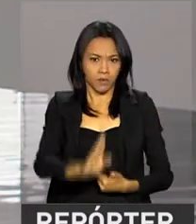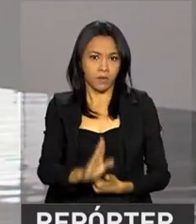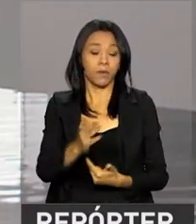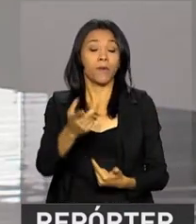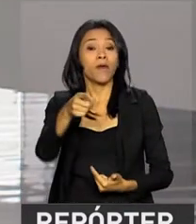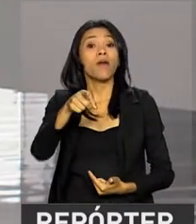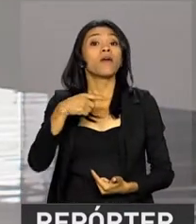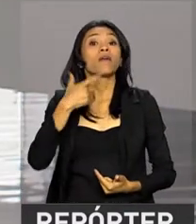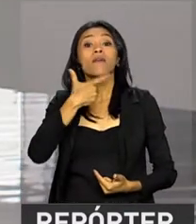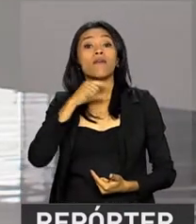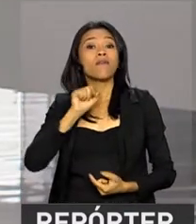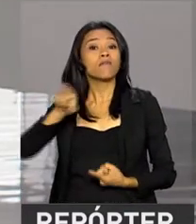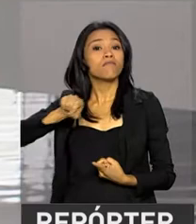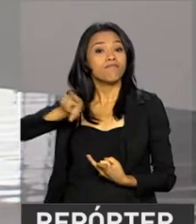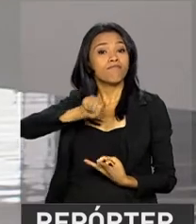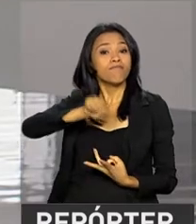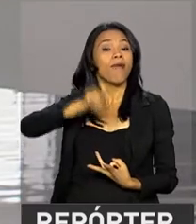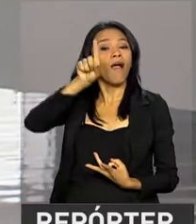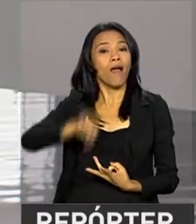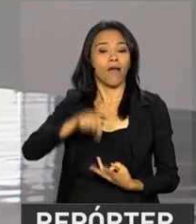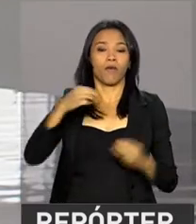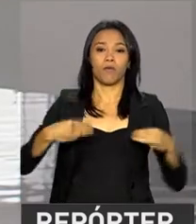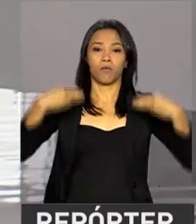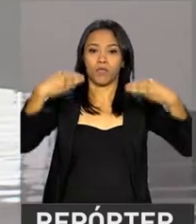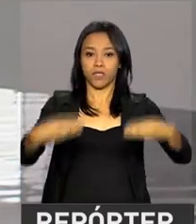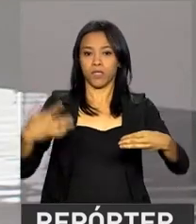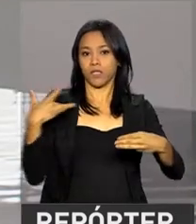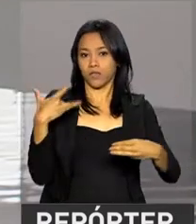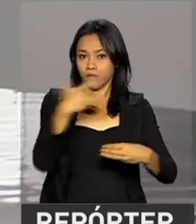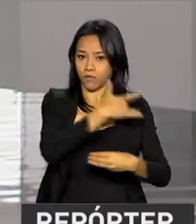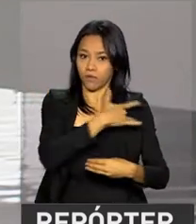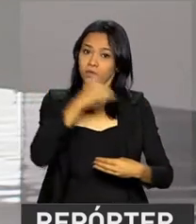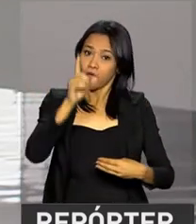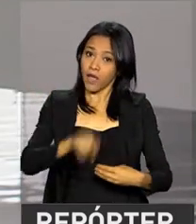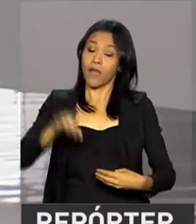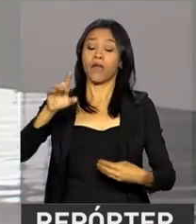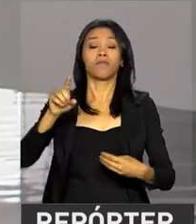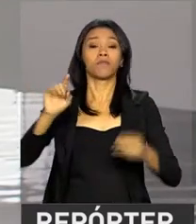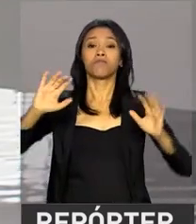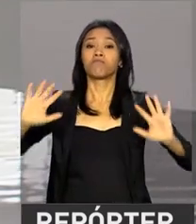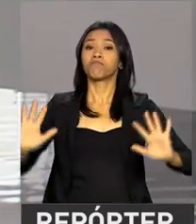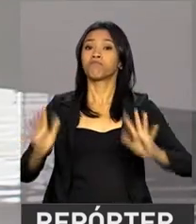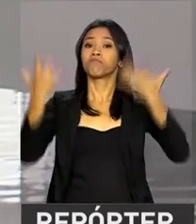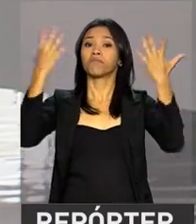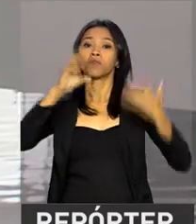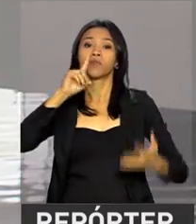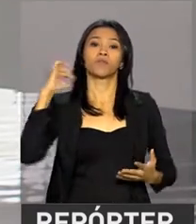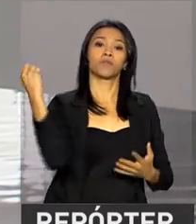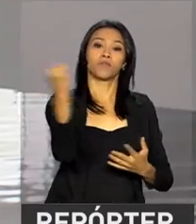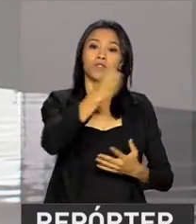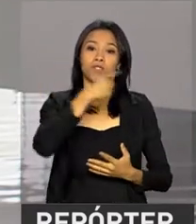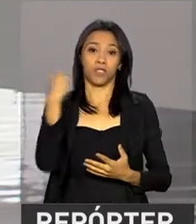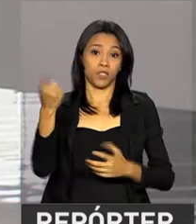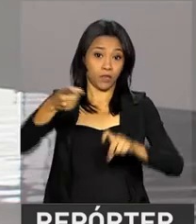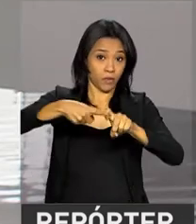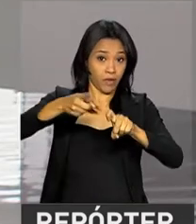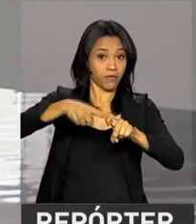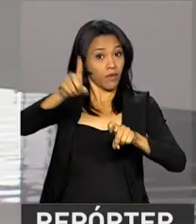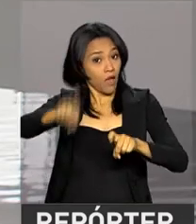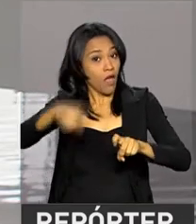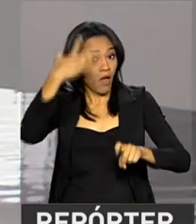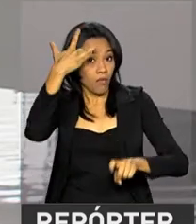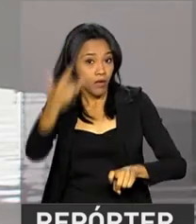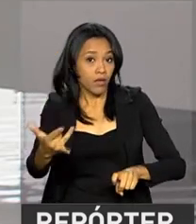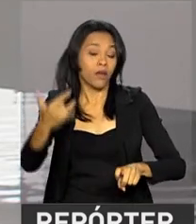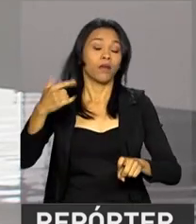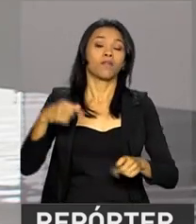feita pelo ministério da saúde o evento é alusivo ao dia do médico que será comemorado amanhã a cerimônia será